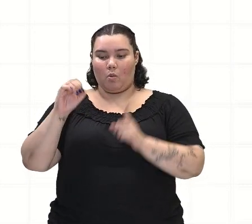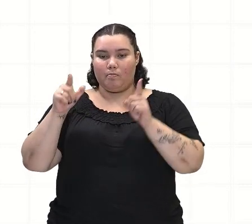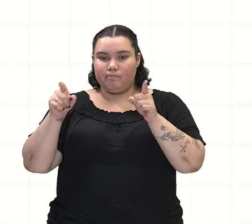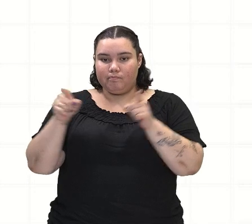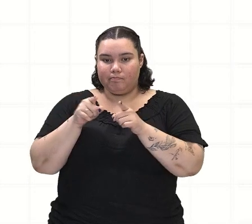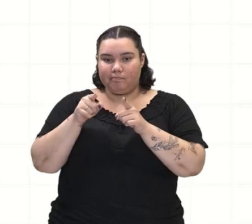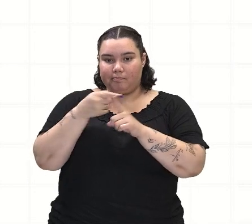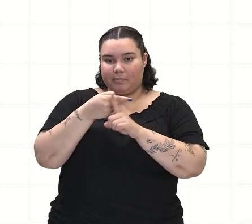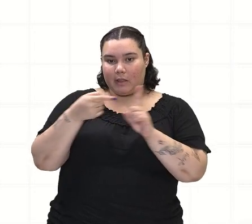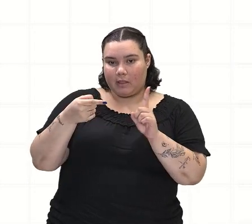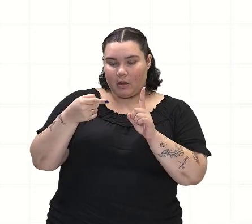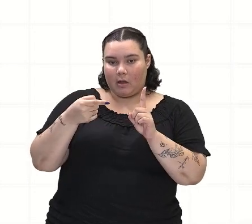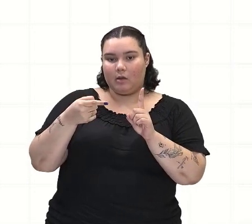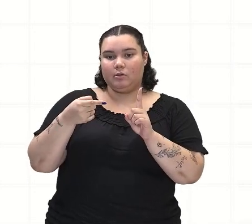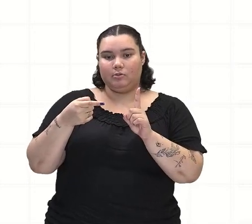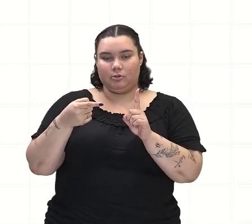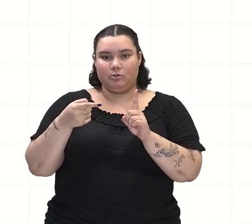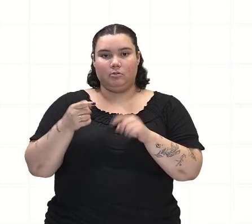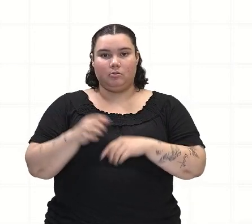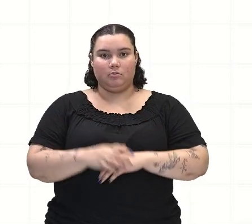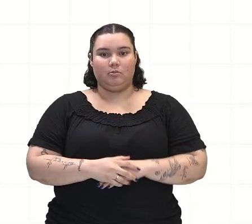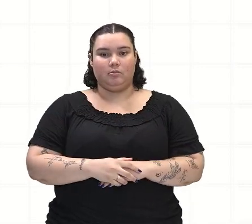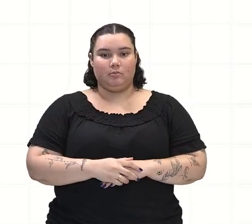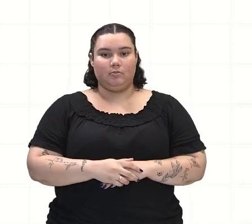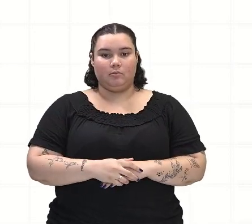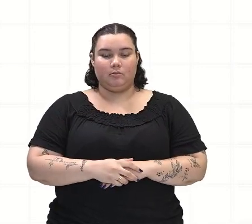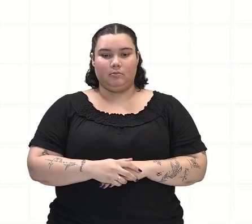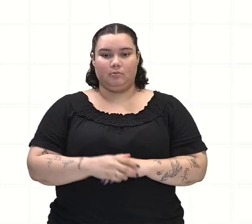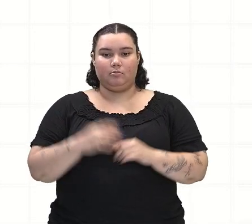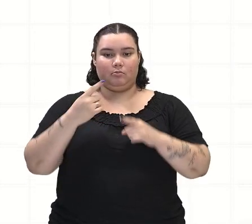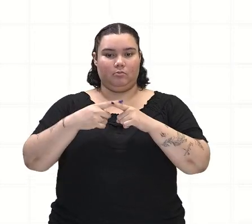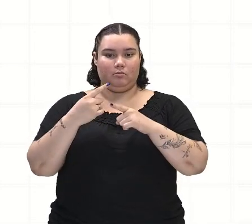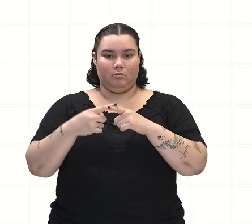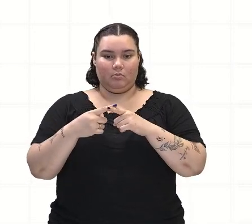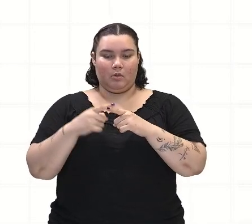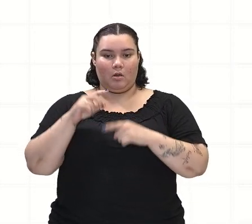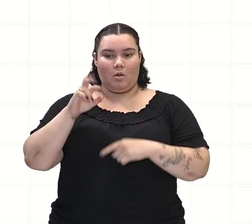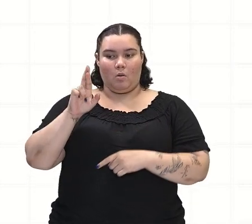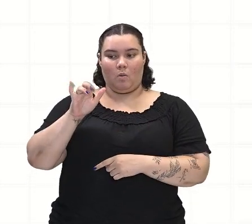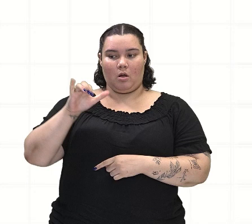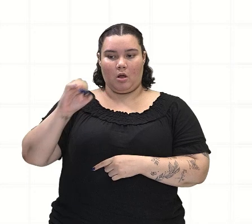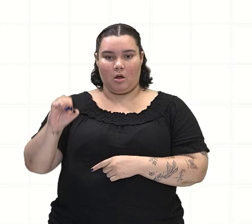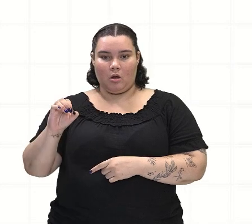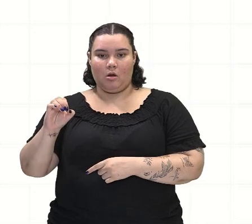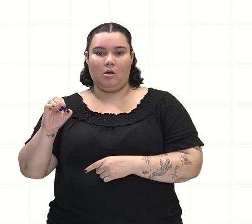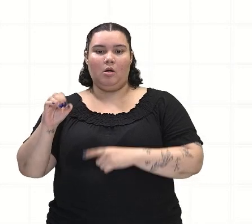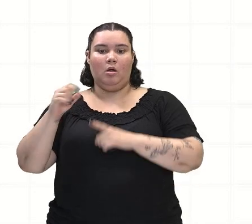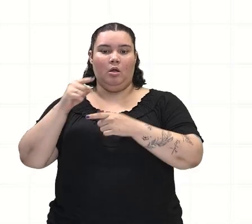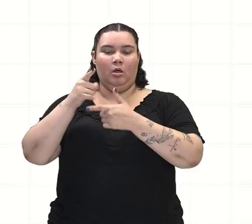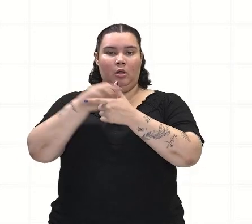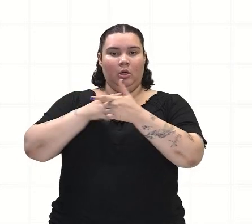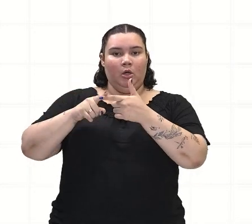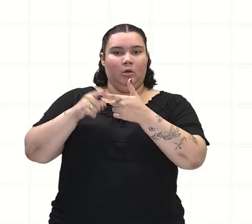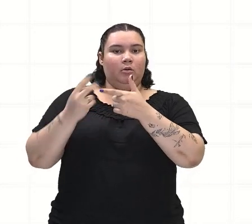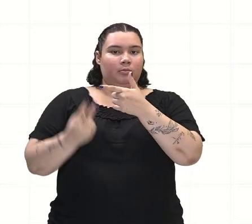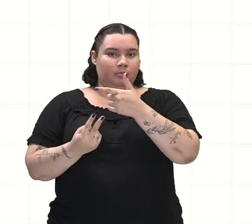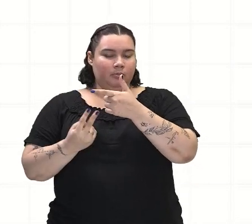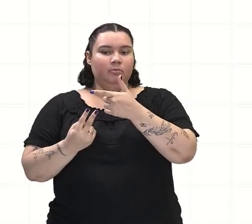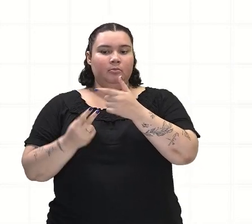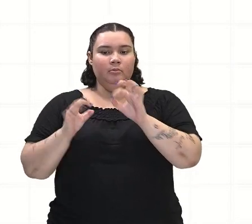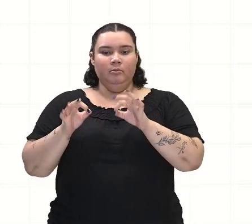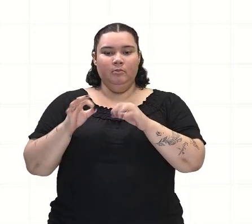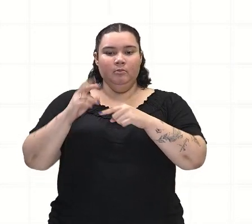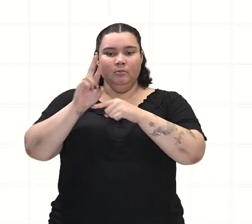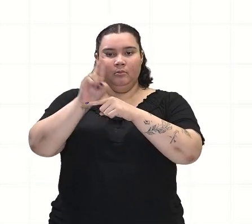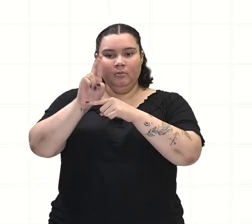né, esse cilindro, praticamente, porque aqui já vai, o raio já vai ser o raio sobre 2, né? Em